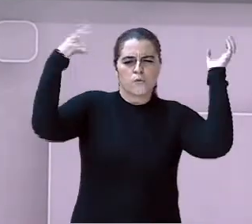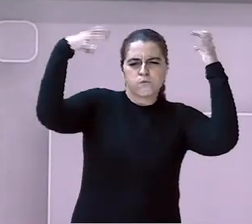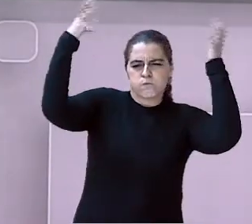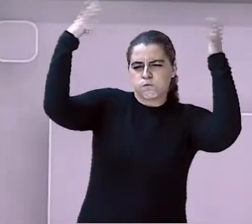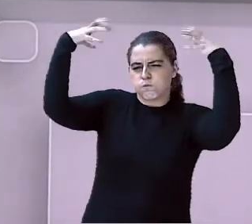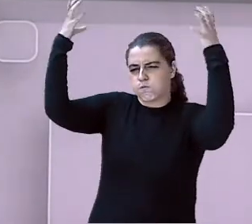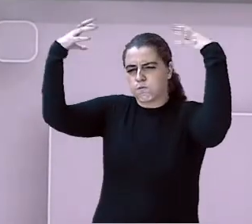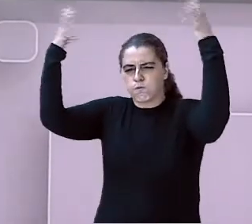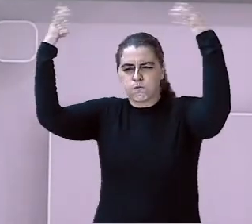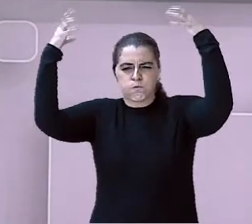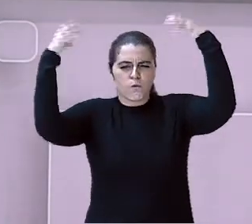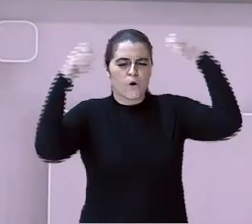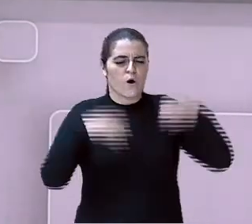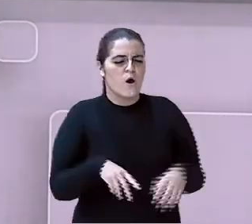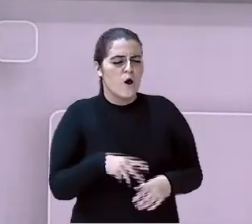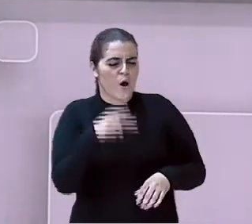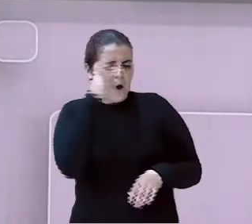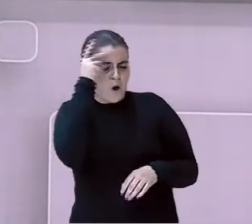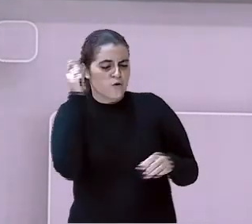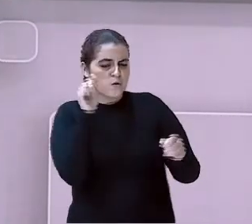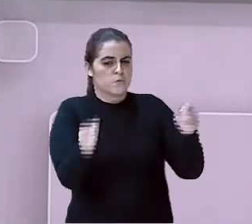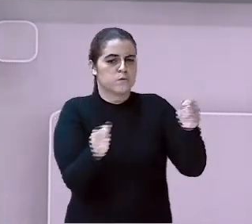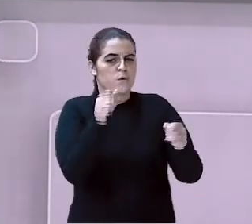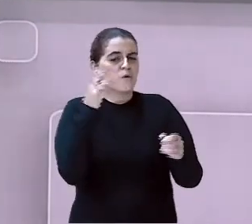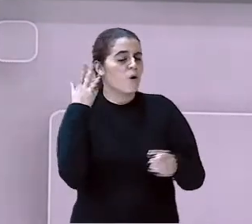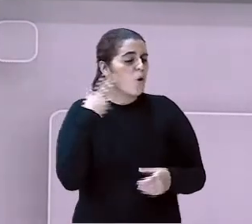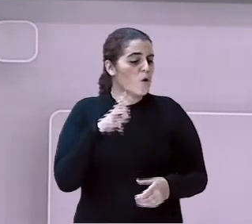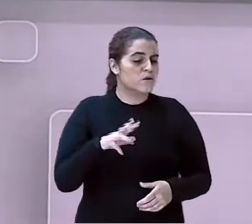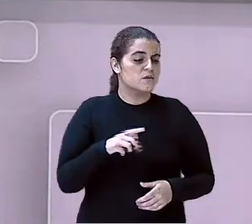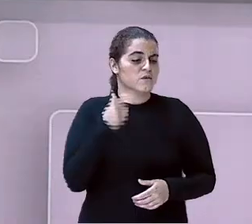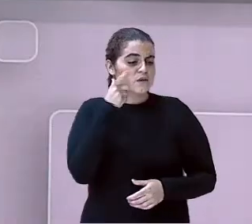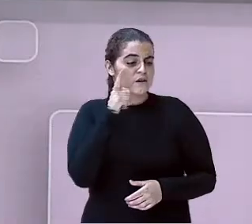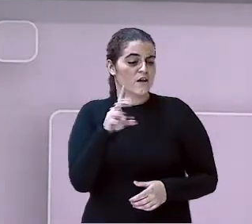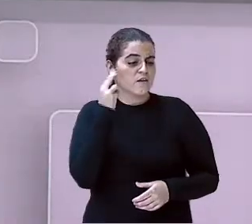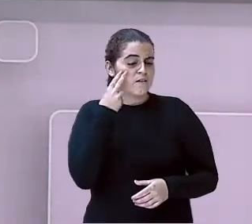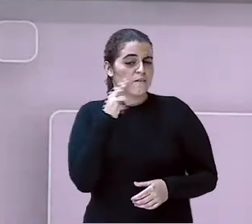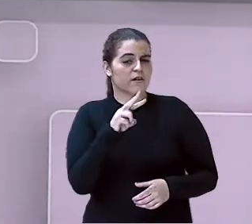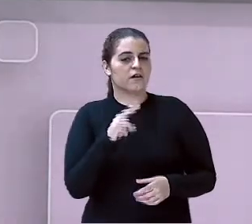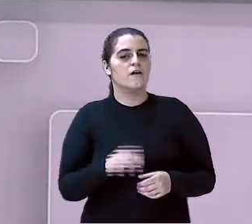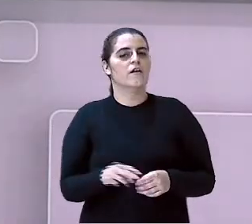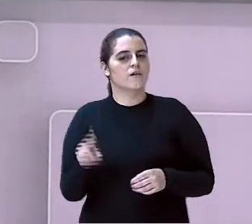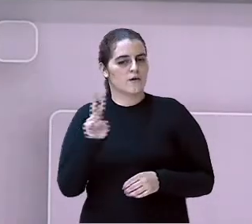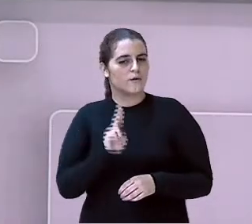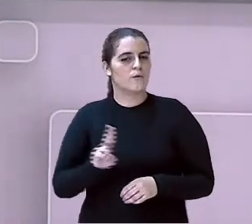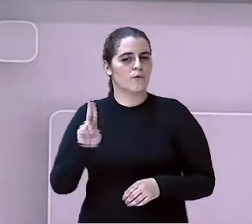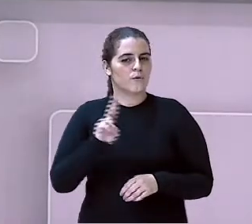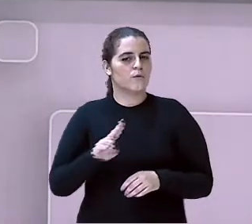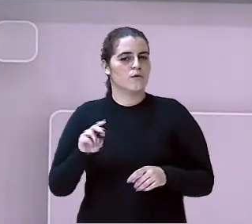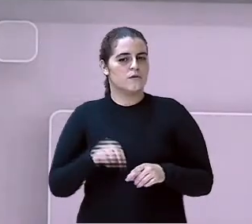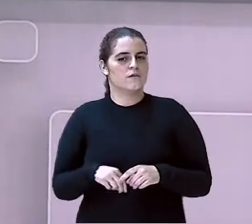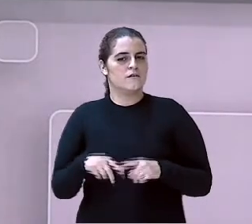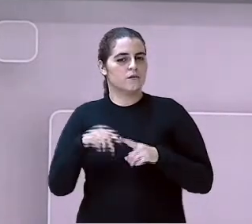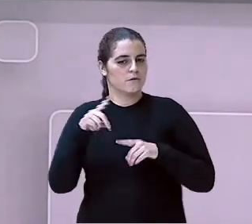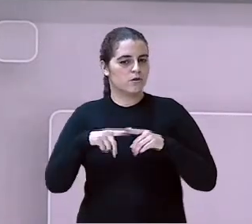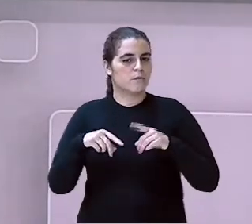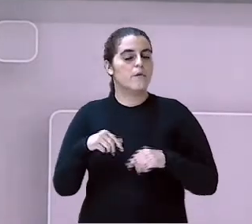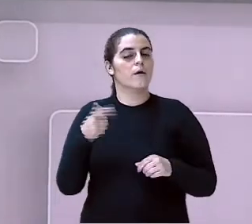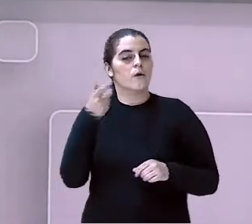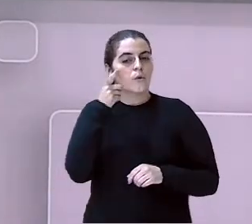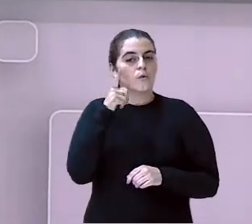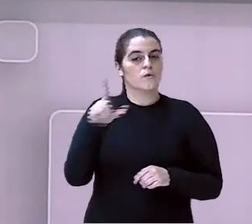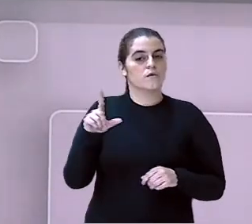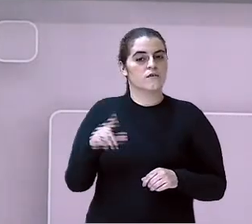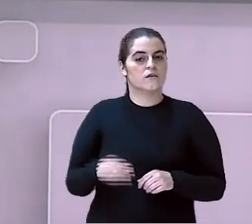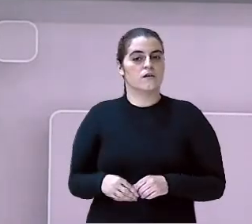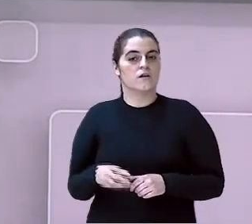uma tempestade, o piloto não consegue enxergar muito bem. Ele usa esse método para poder desviar de algum animal ou para poder saber